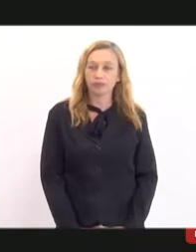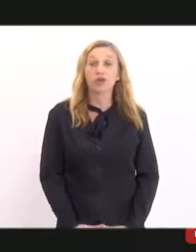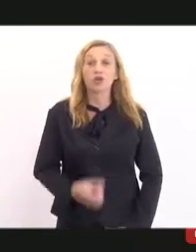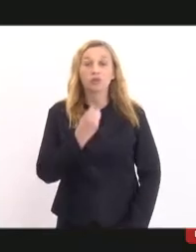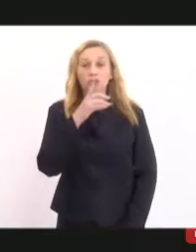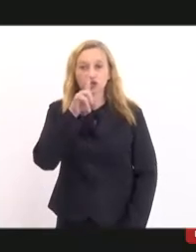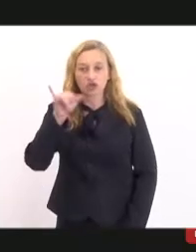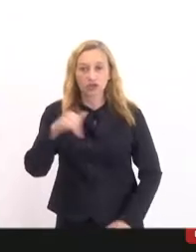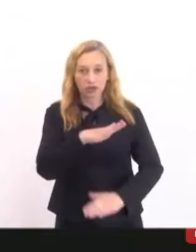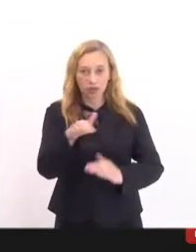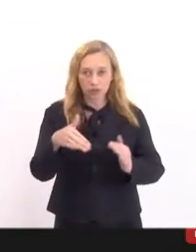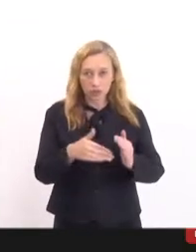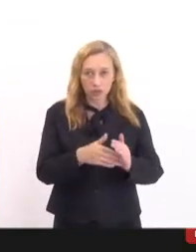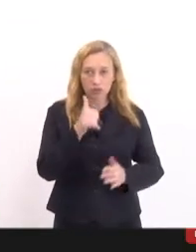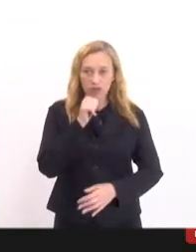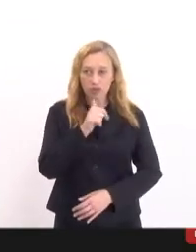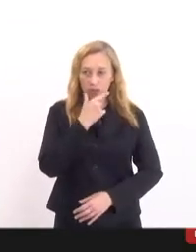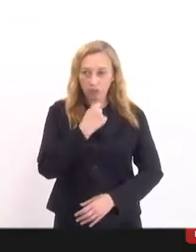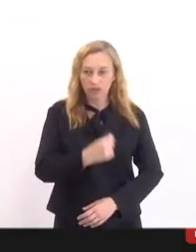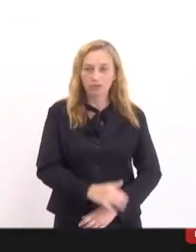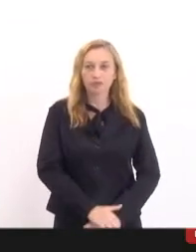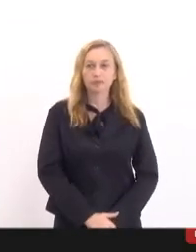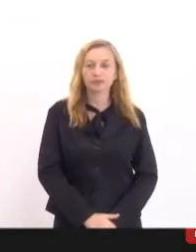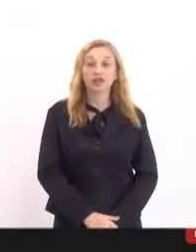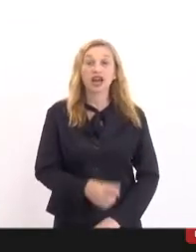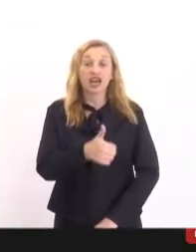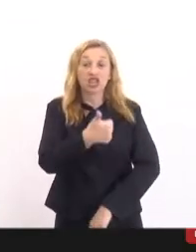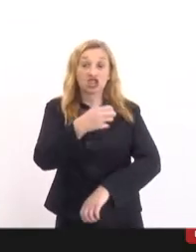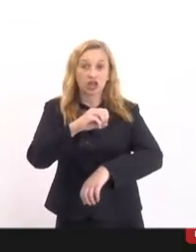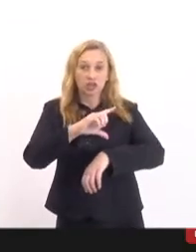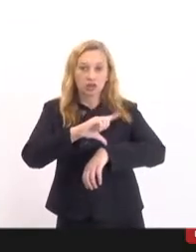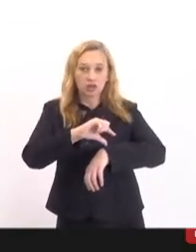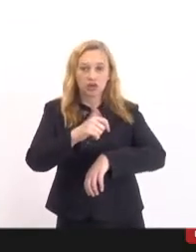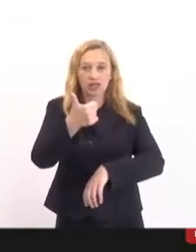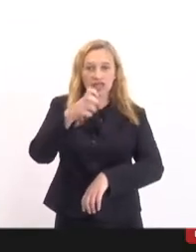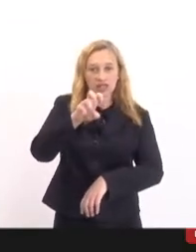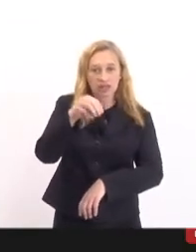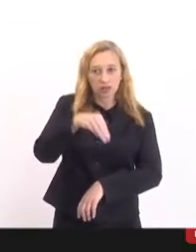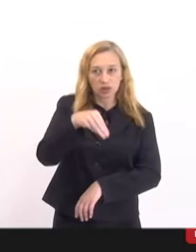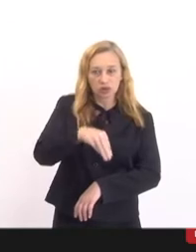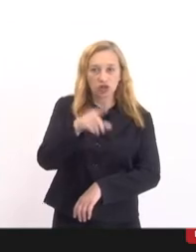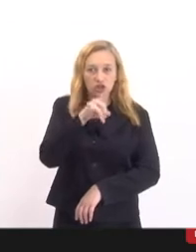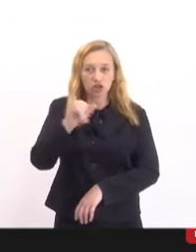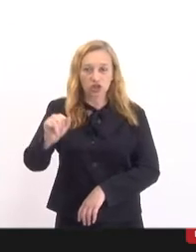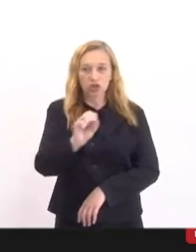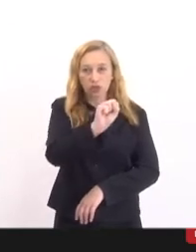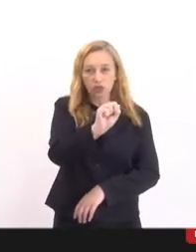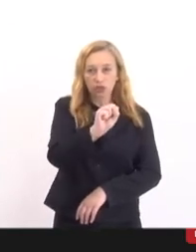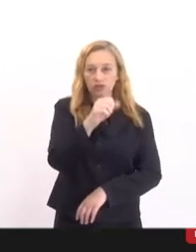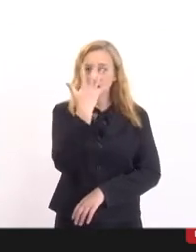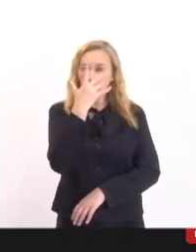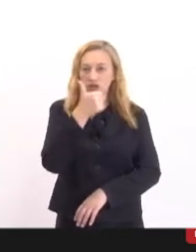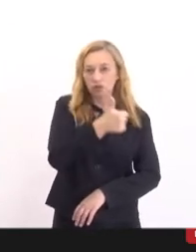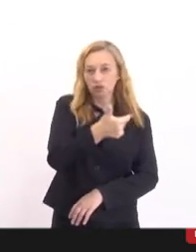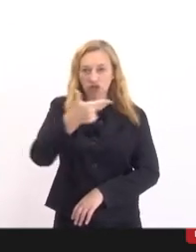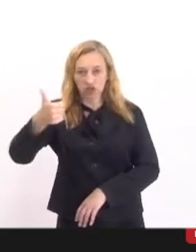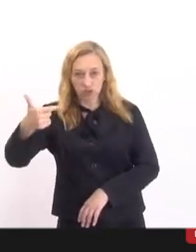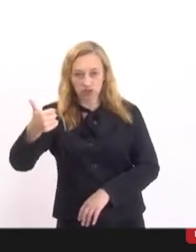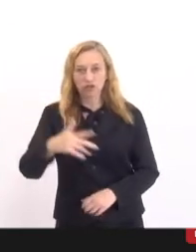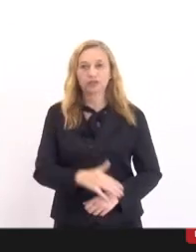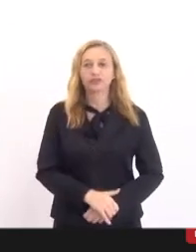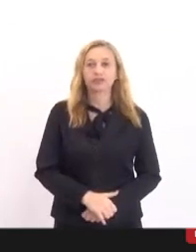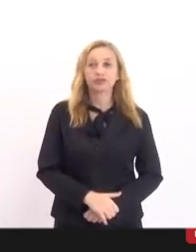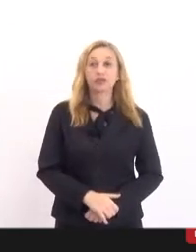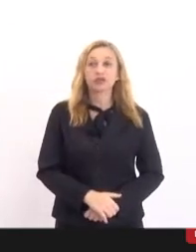Bom dia a todas e todos. Às 10 horas e 15 minutos, dia 8 de fevereiro de 2022,